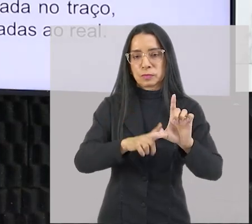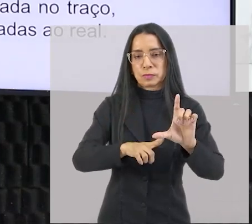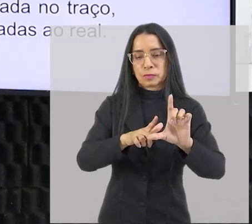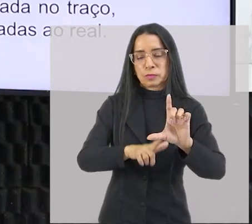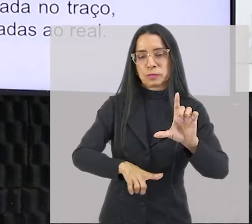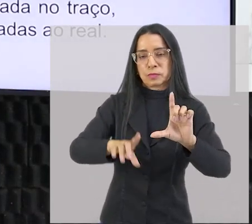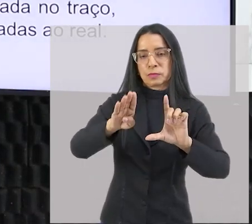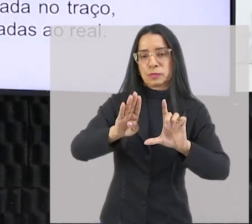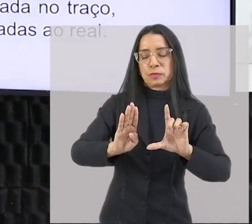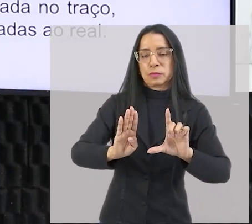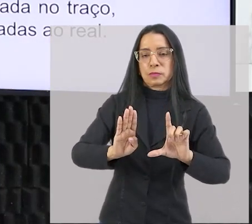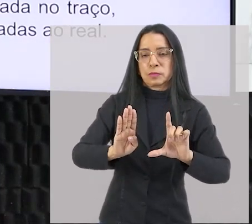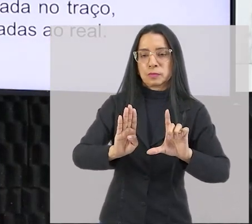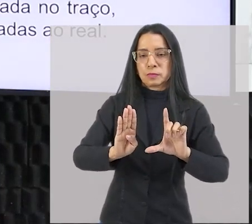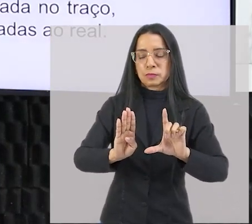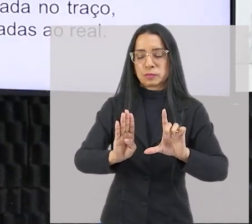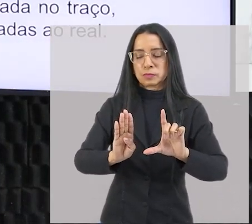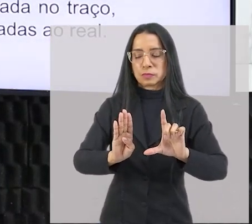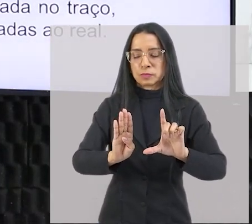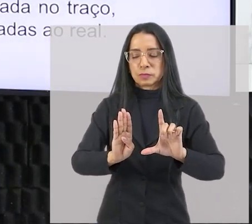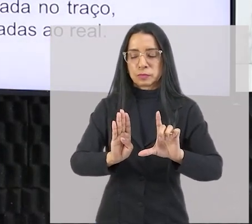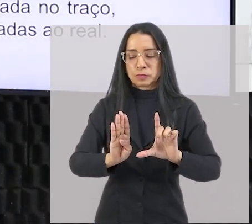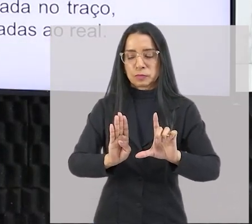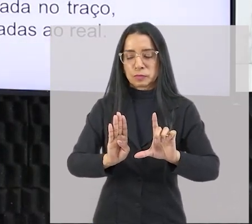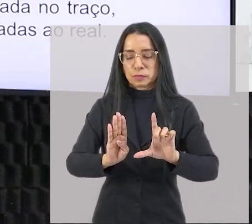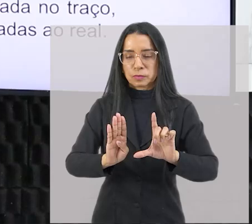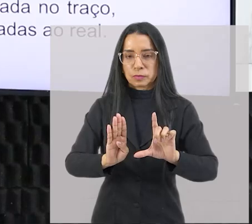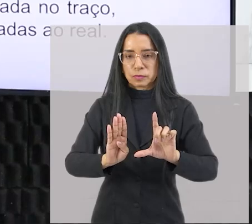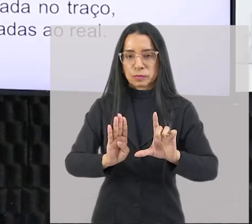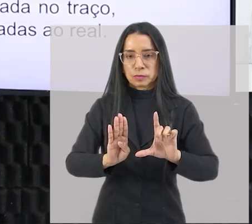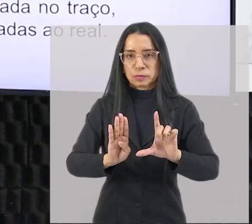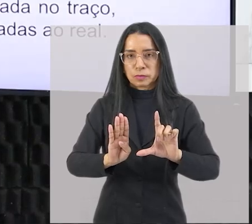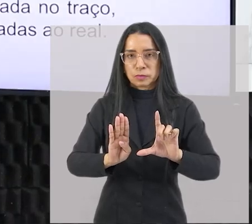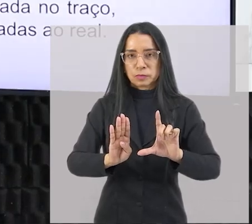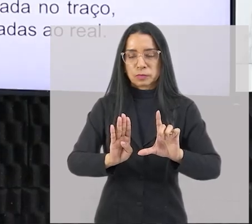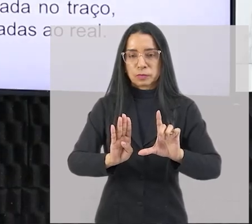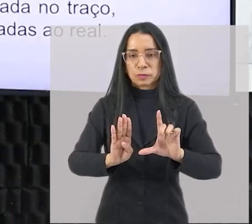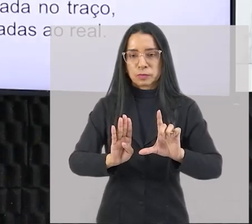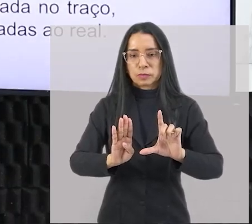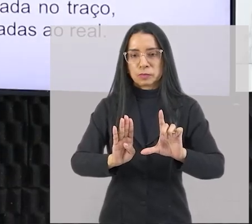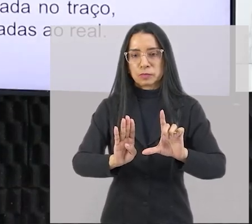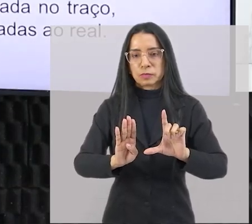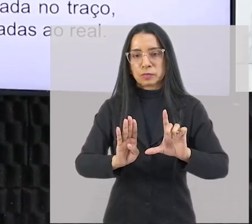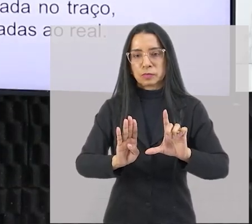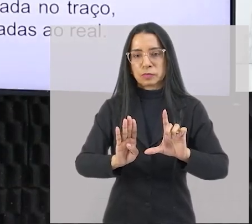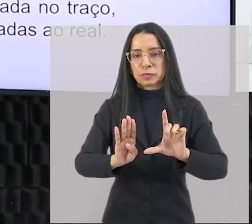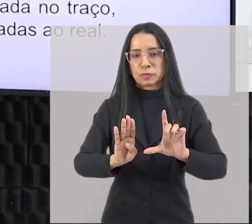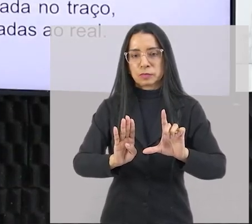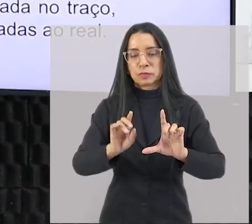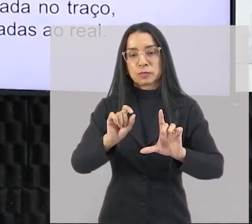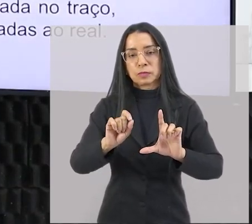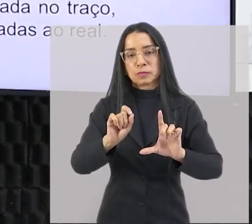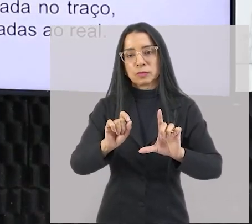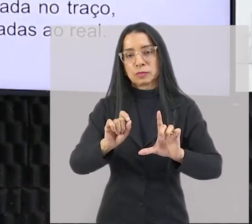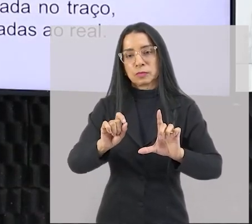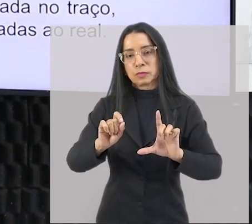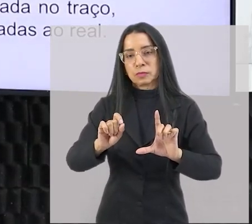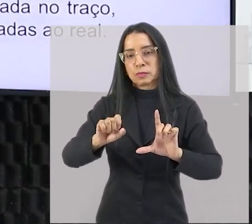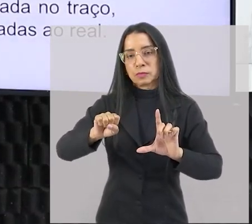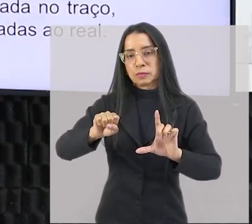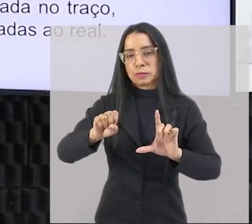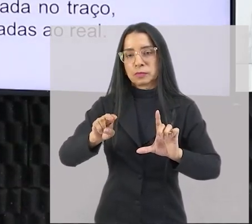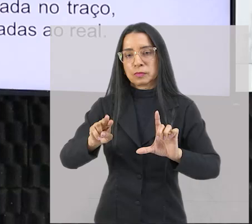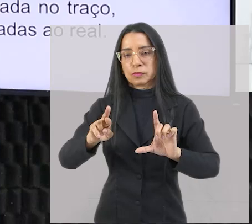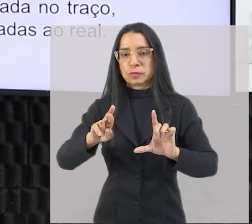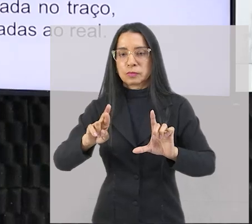onírico, que misturava o sonho com a realidade inconsciente, como um universo único e pessoal. Isso é o surrealismo. Eu